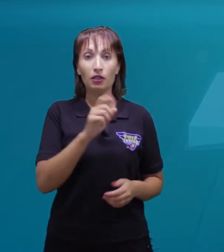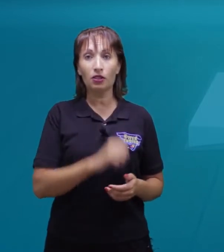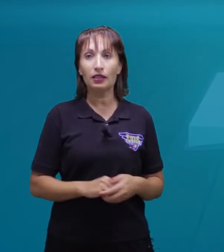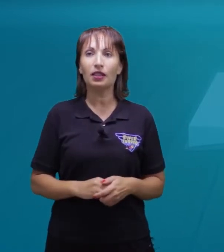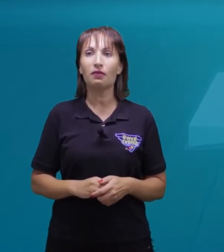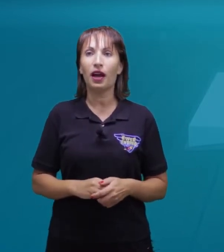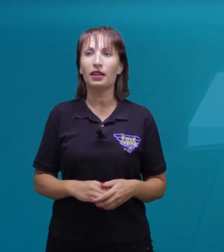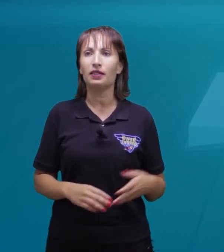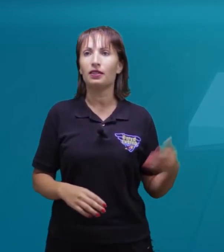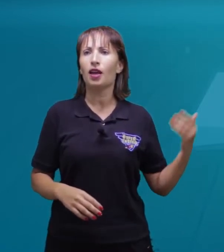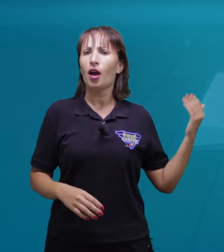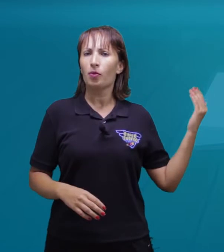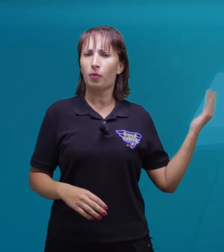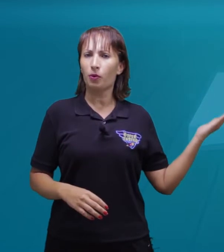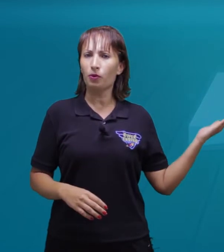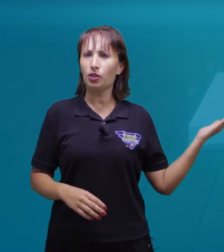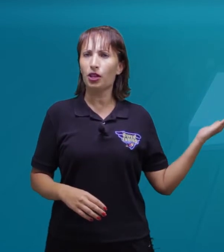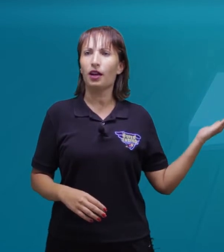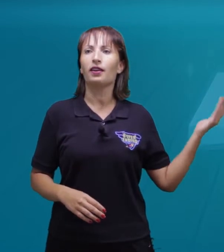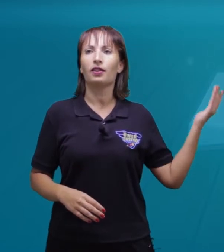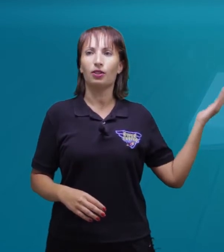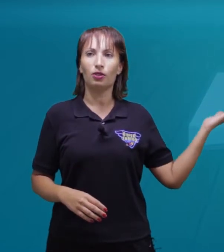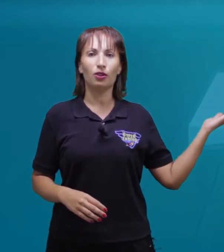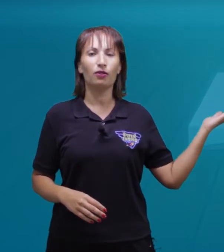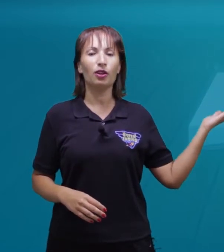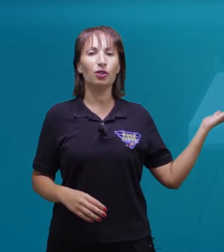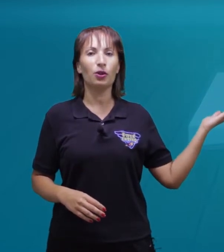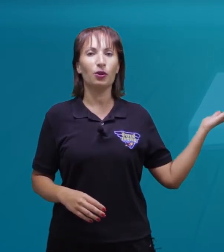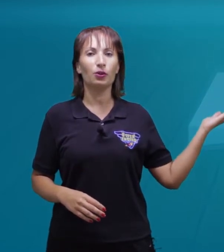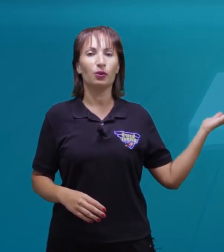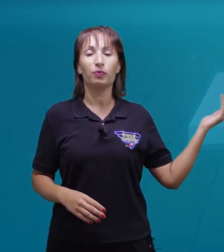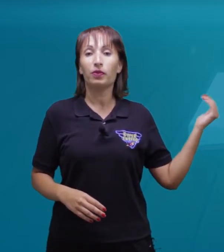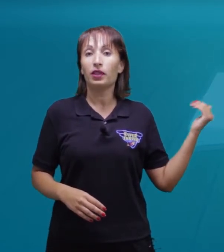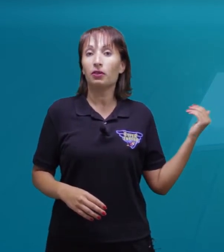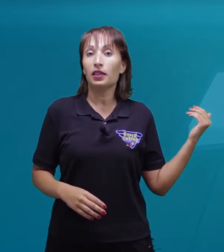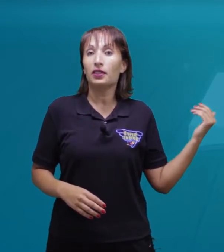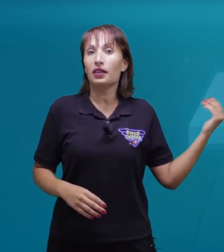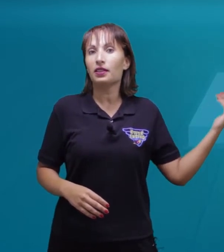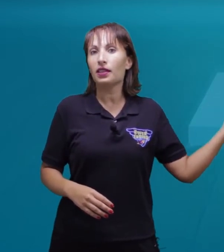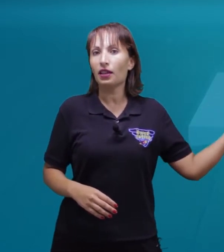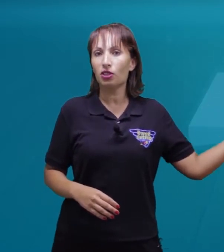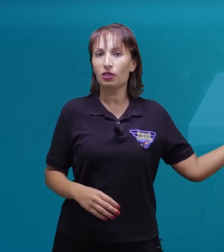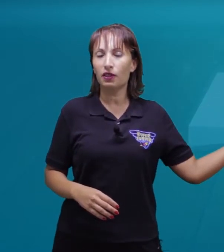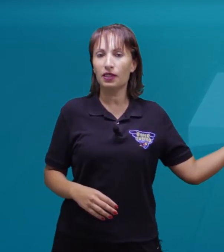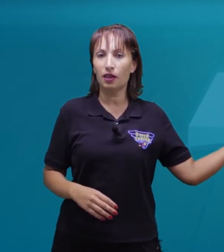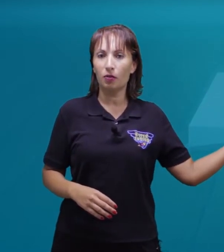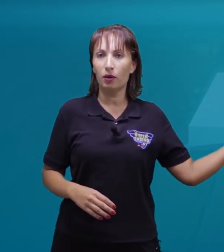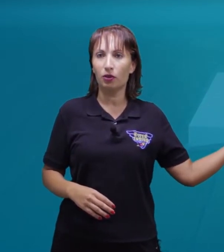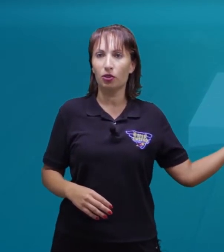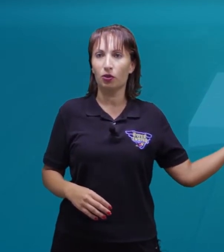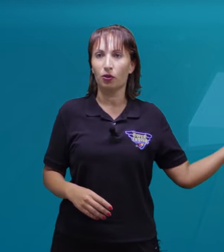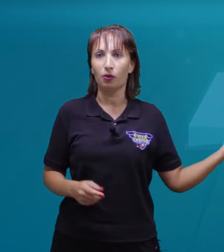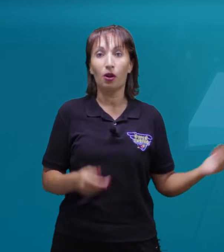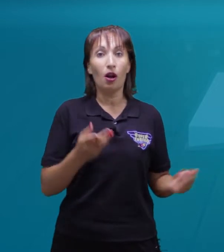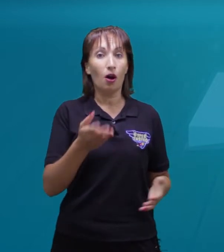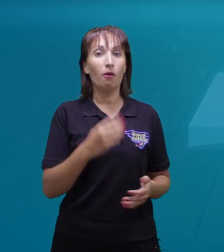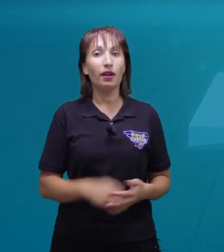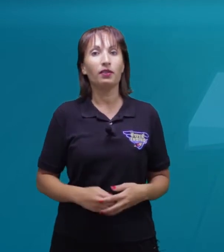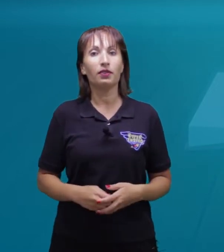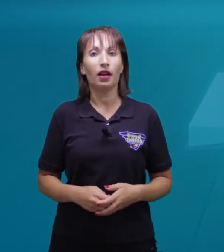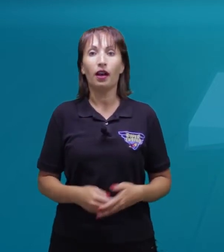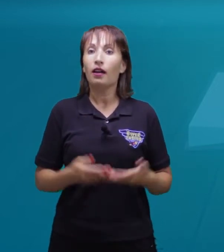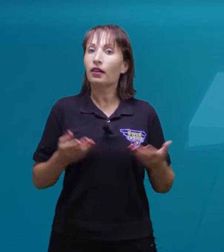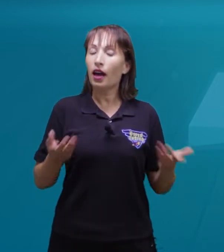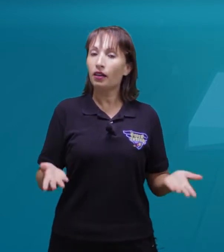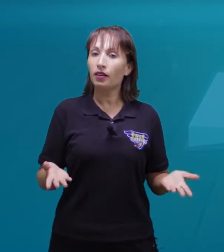exemplo olha só suas frases puxa isso que foi jogo então quer dizer satisfação pelo jogo